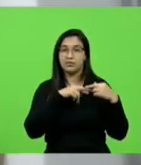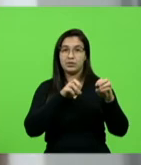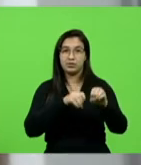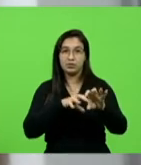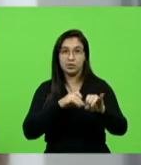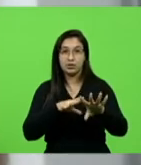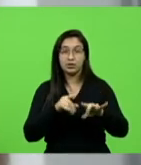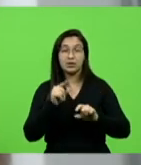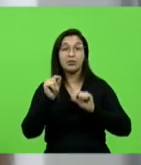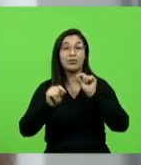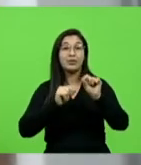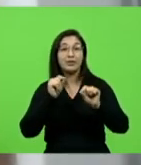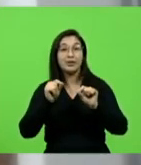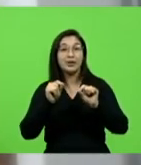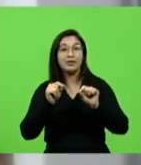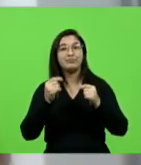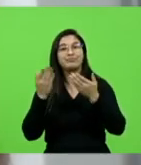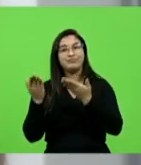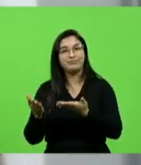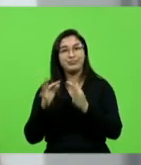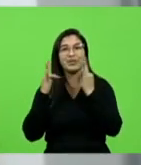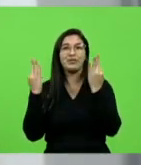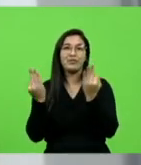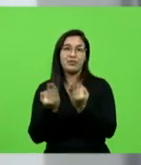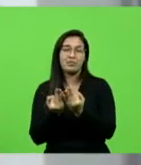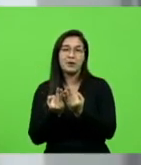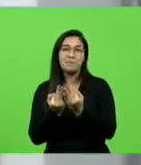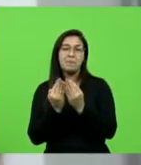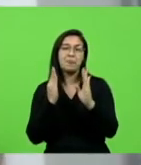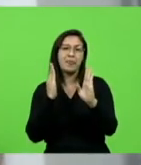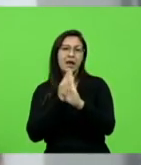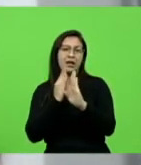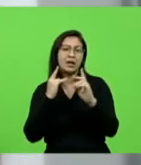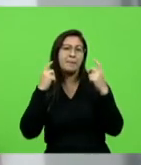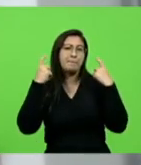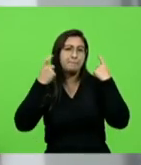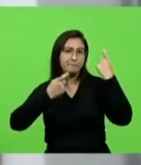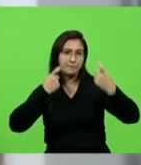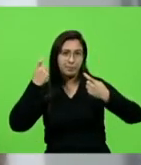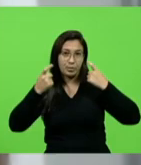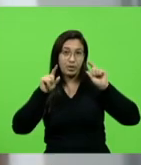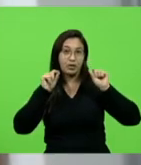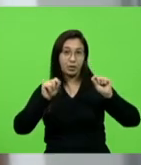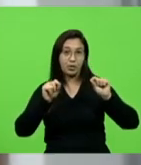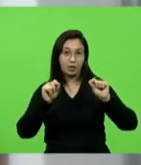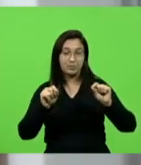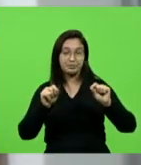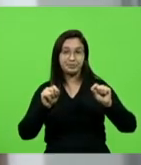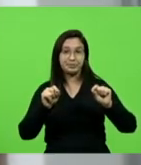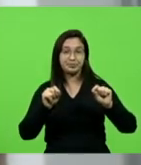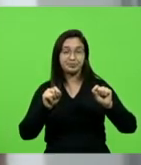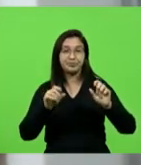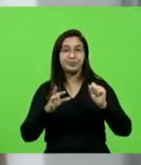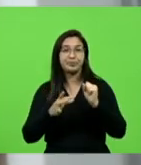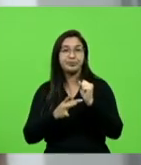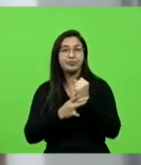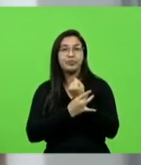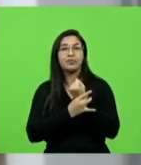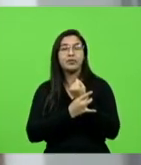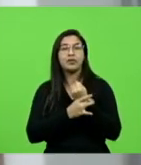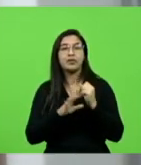cargo da família. Nós analisamos com preocupação a garantia da